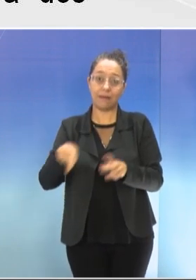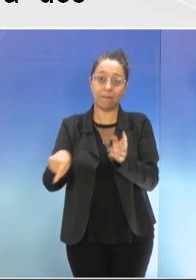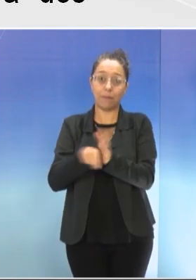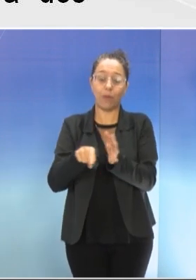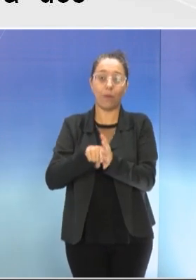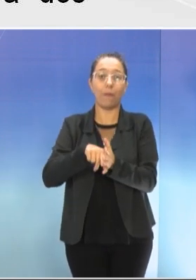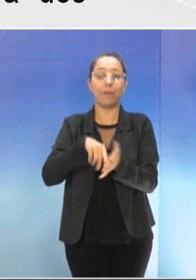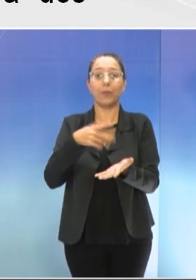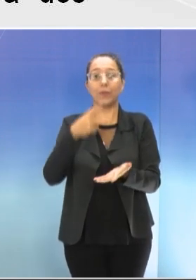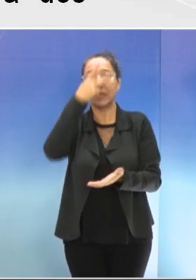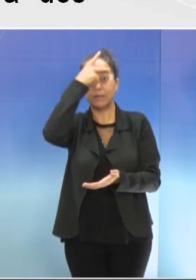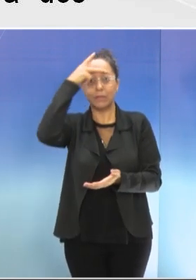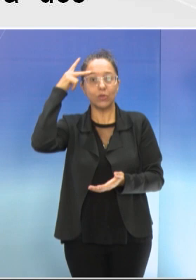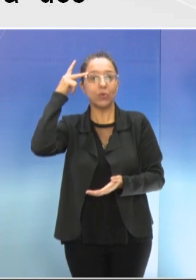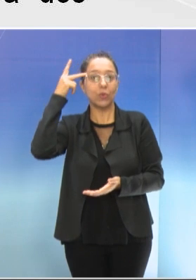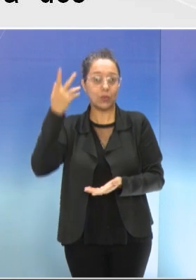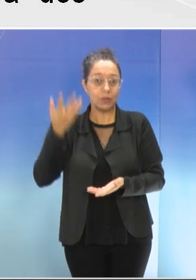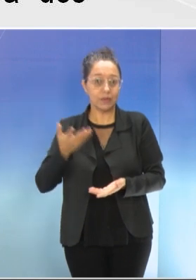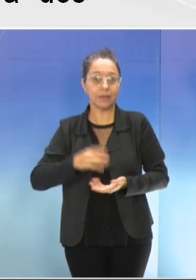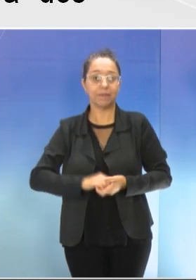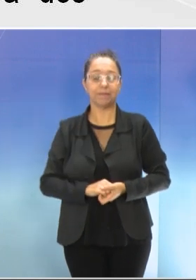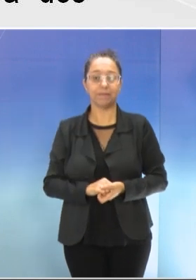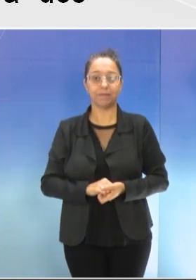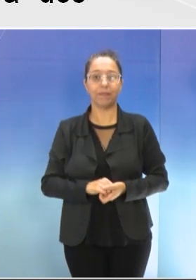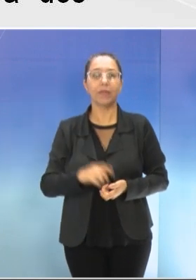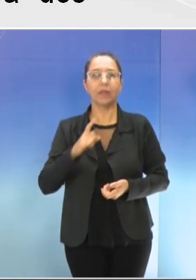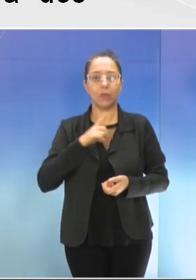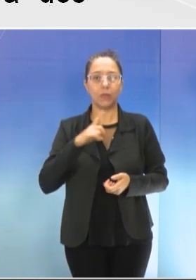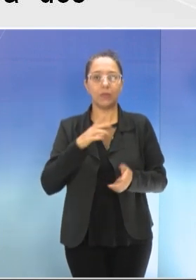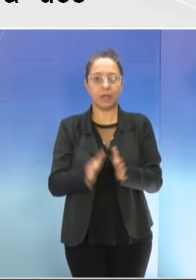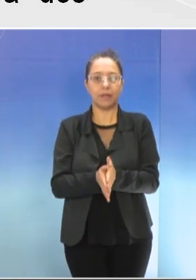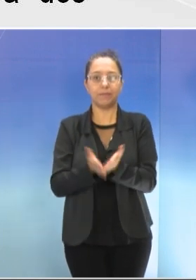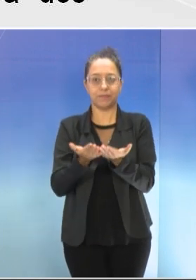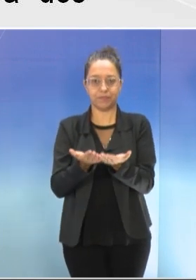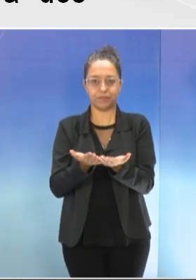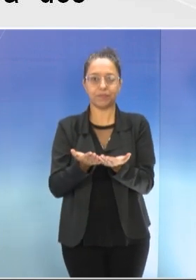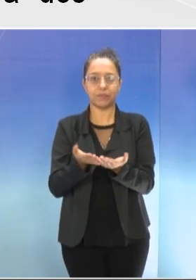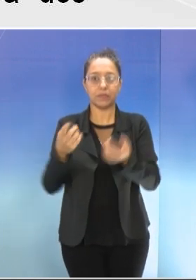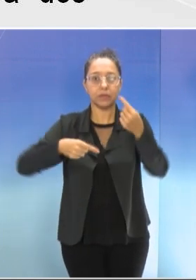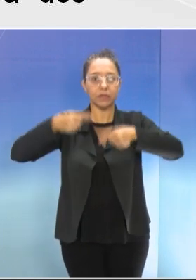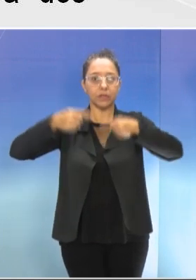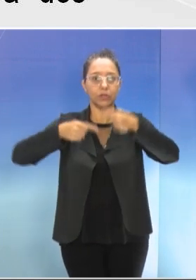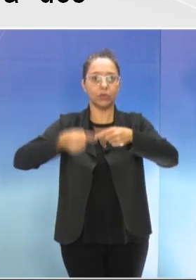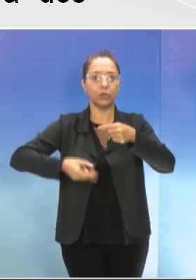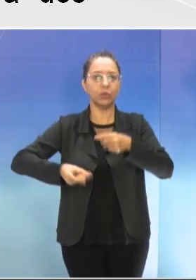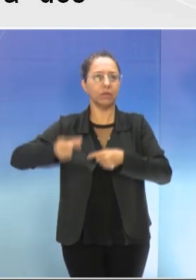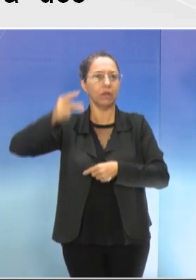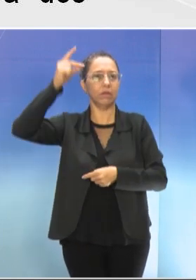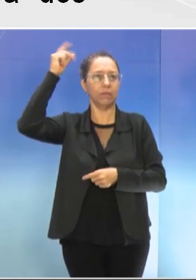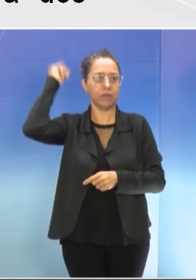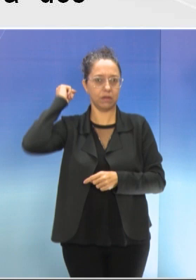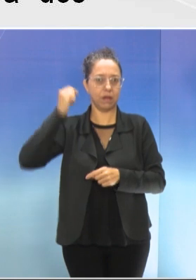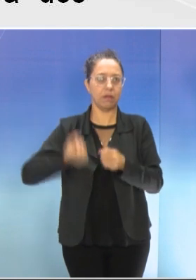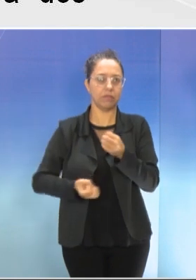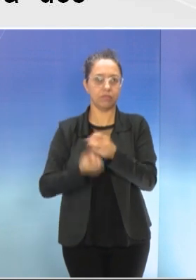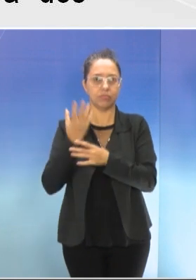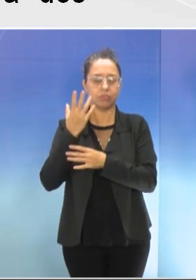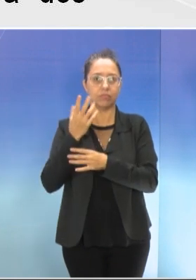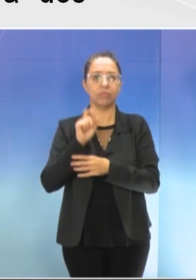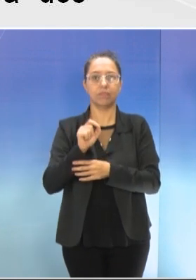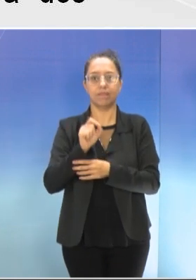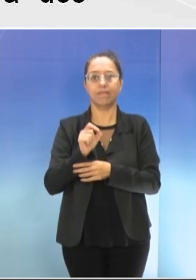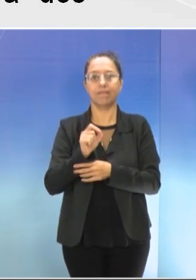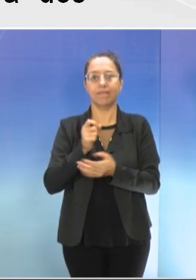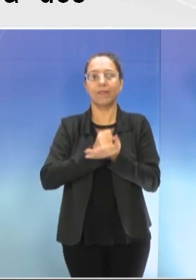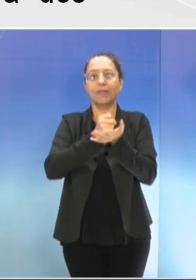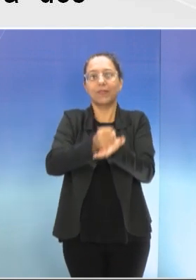gênero humano. Aqui é um livro chamado Discurso da Origem e